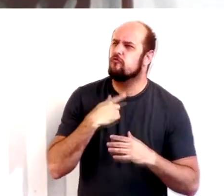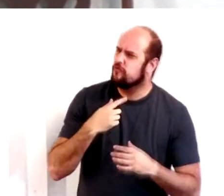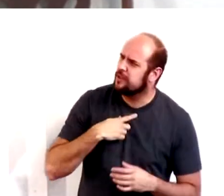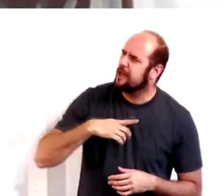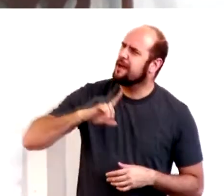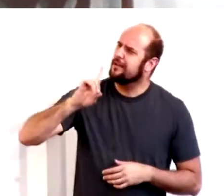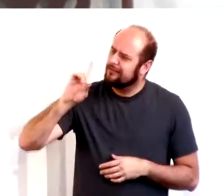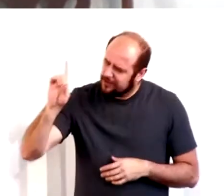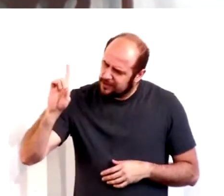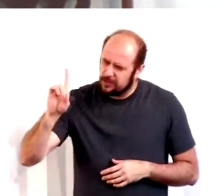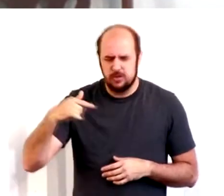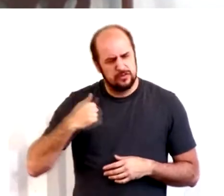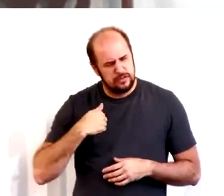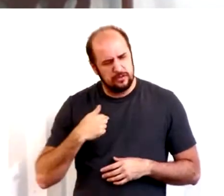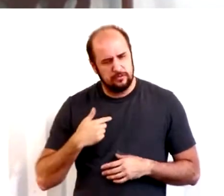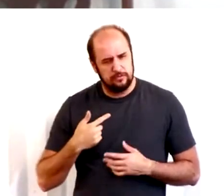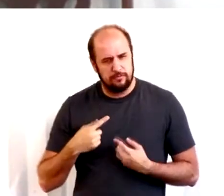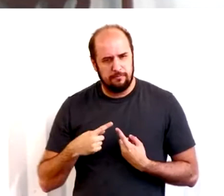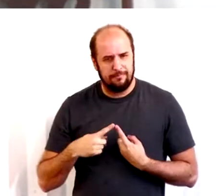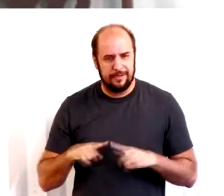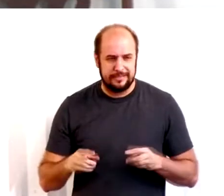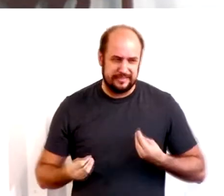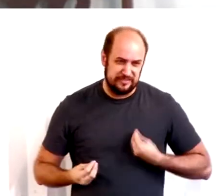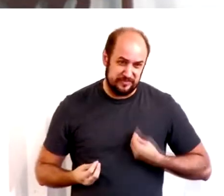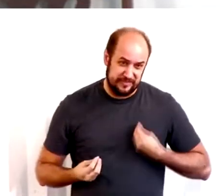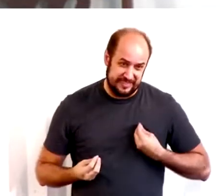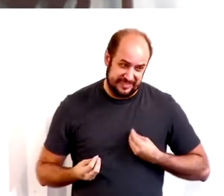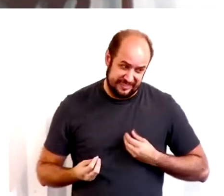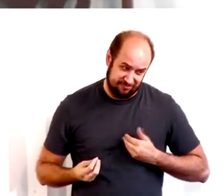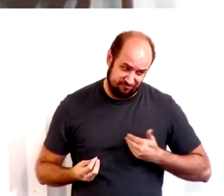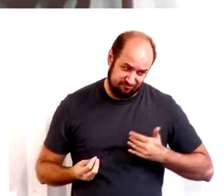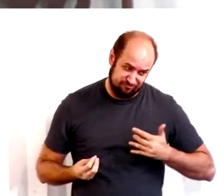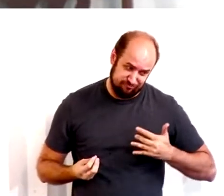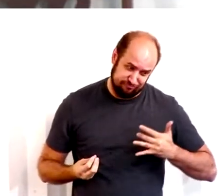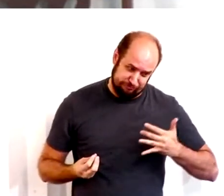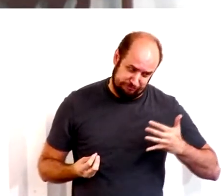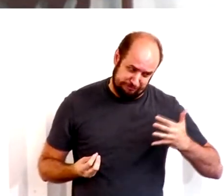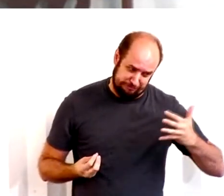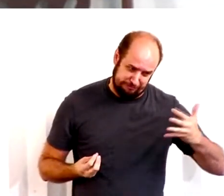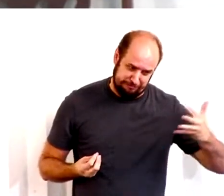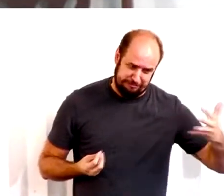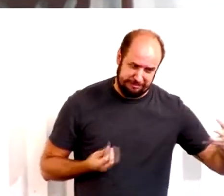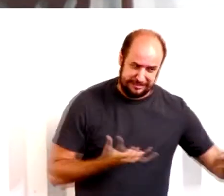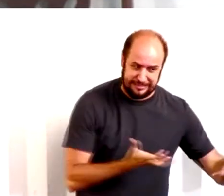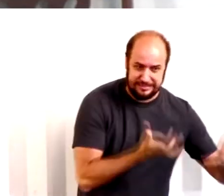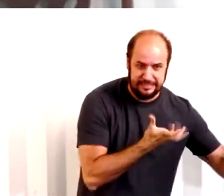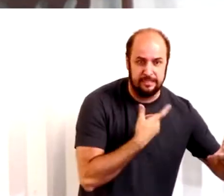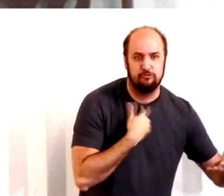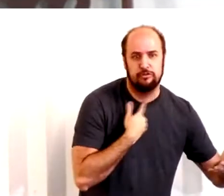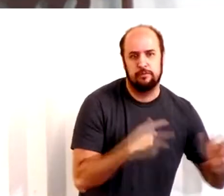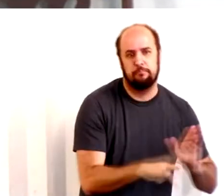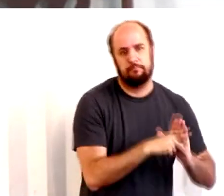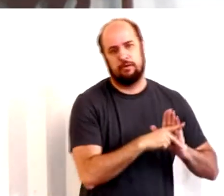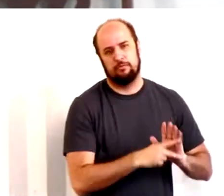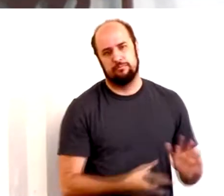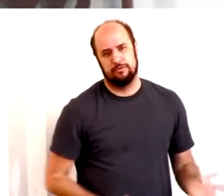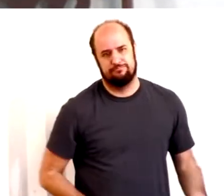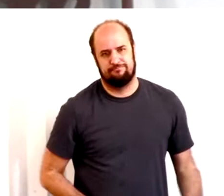vontade. Mas quando nós começamos a executar, nós executamos conforme a nossa